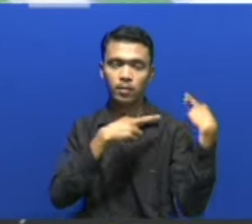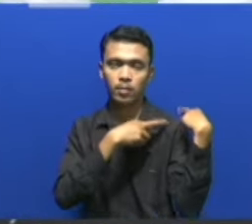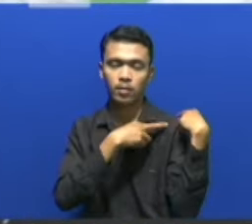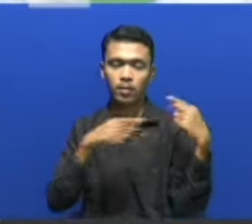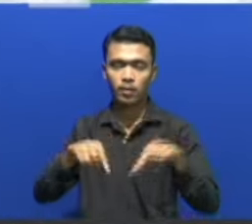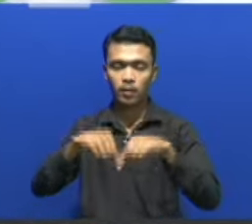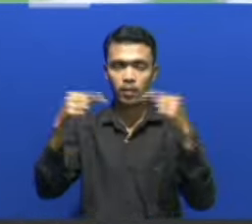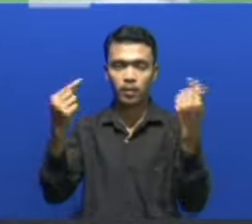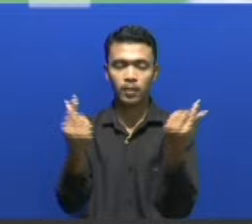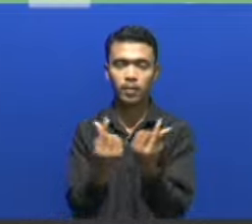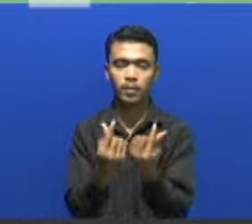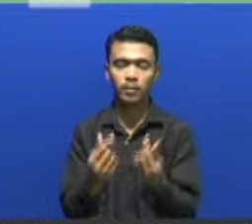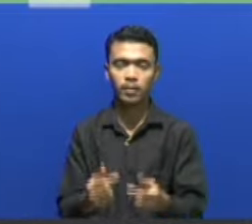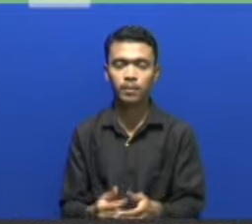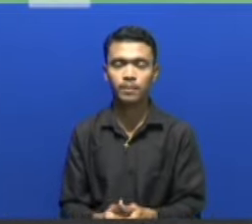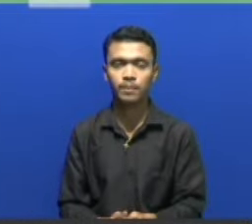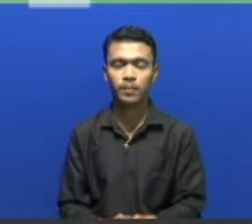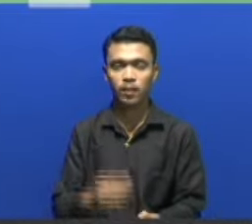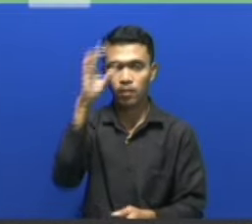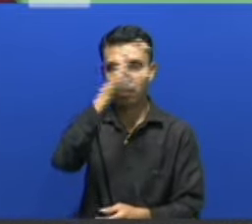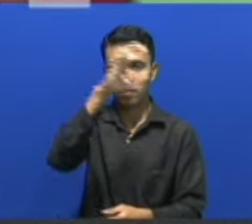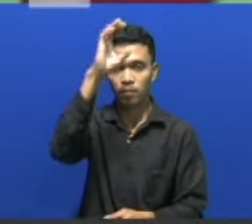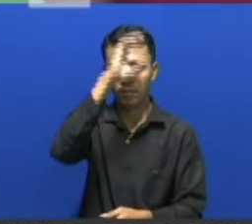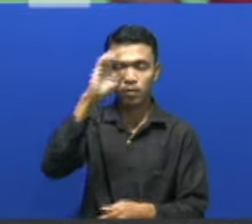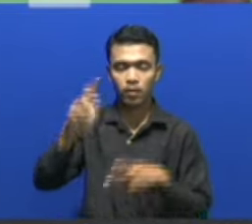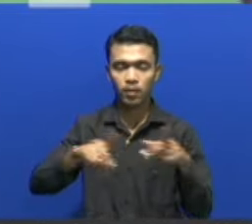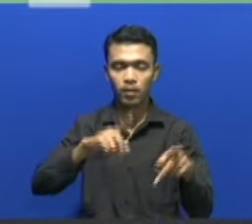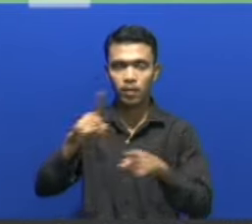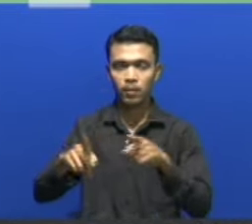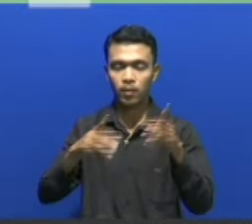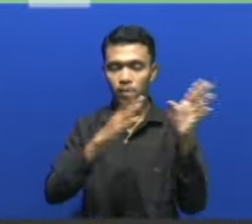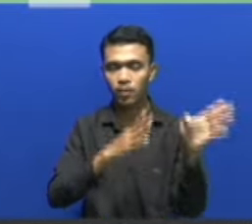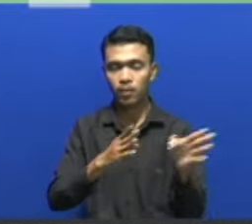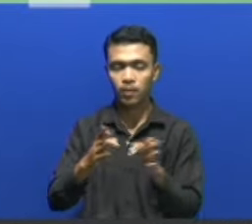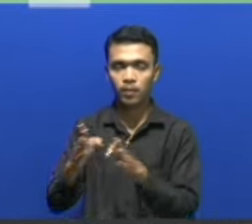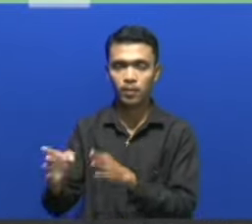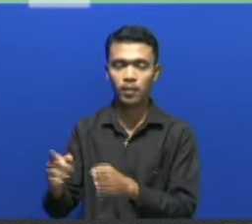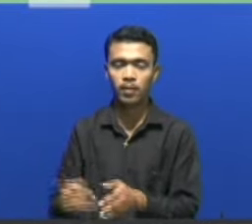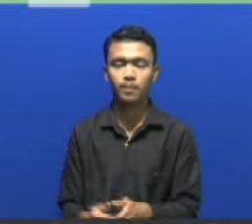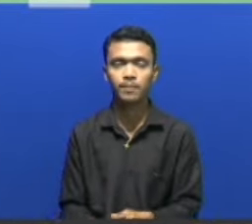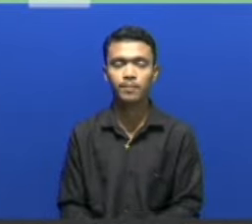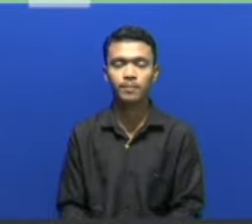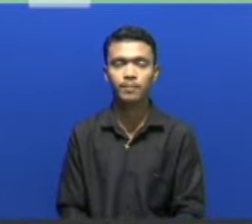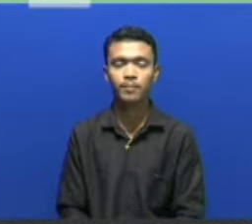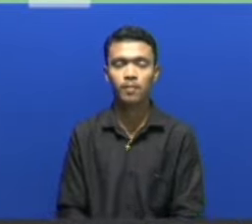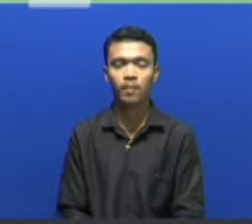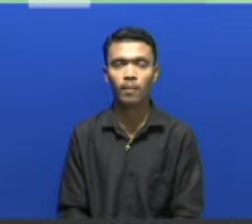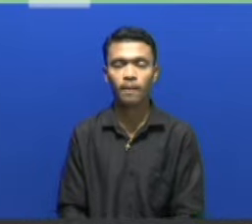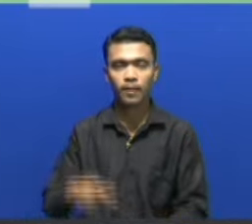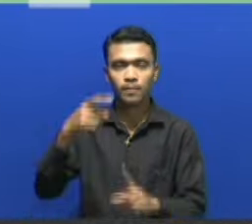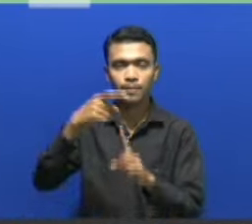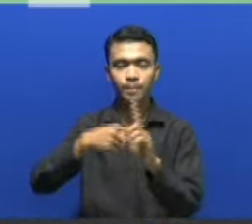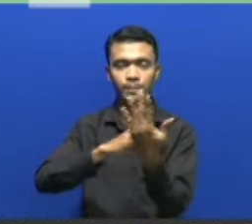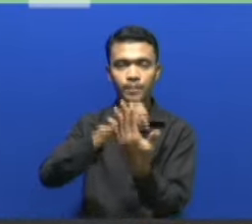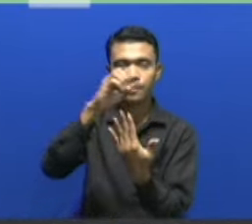buras para atender. Bele buka ema ruma para para espanduk negale. Então, em momento neba, ia fulang outubro do